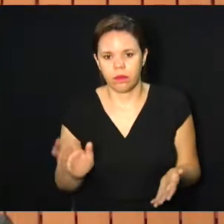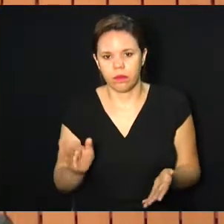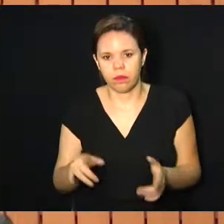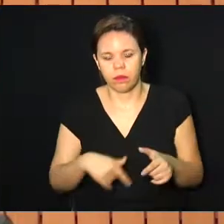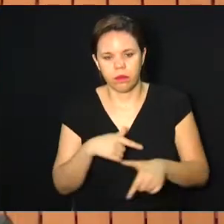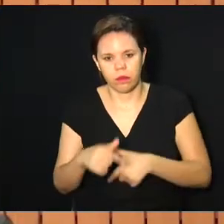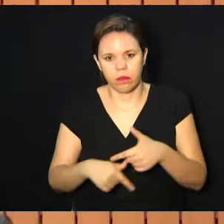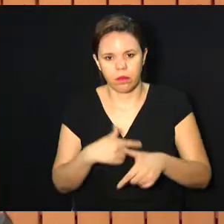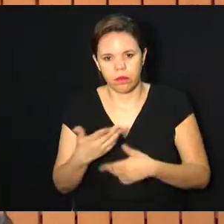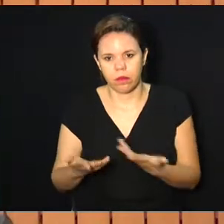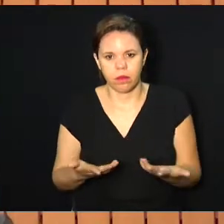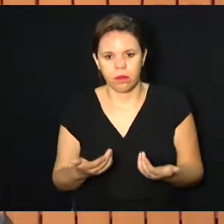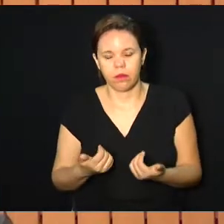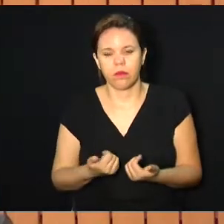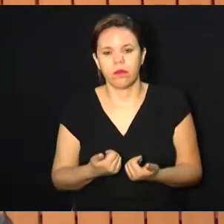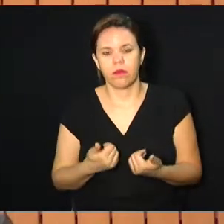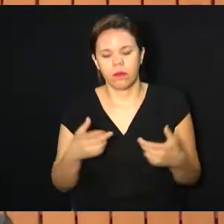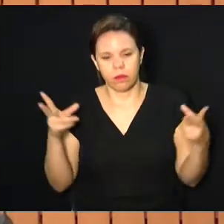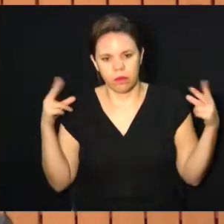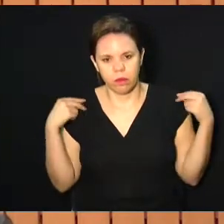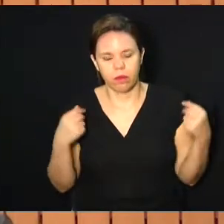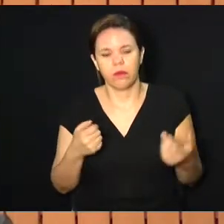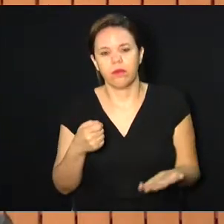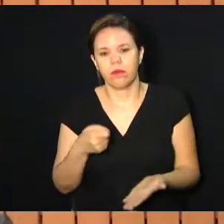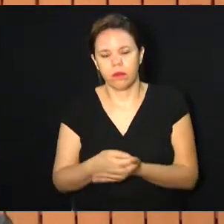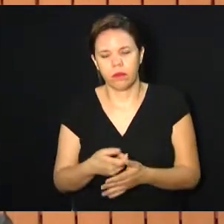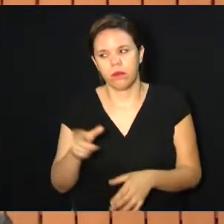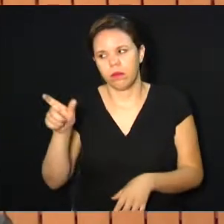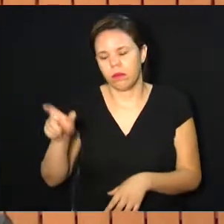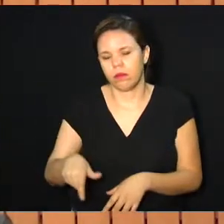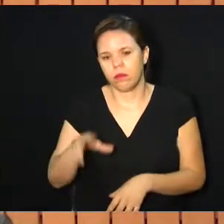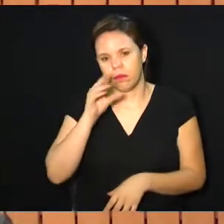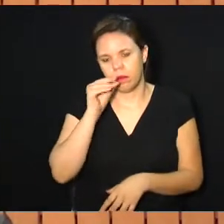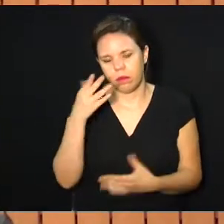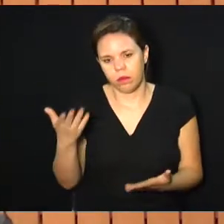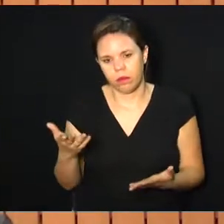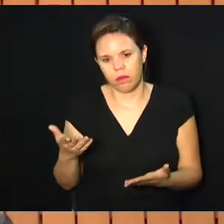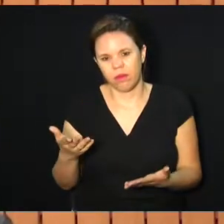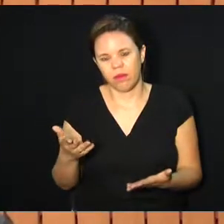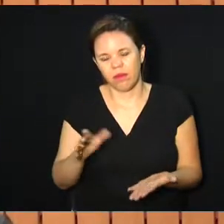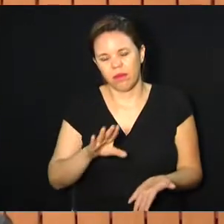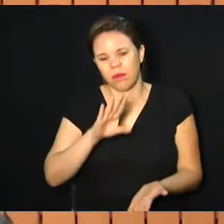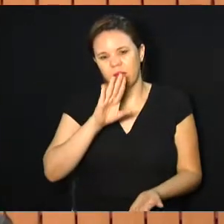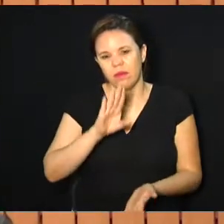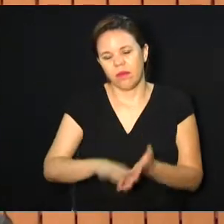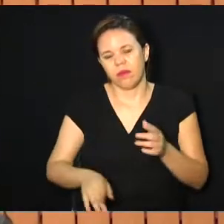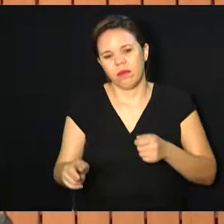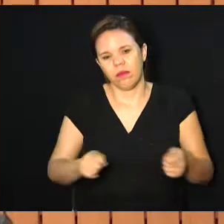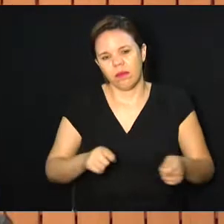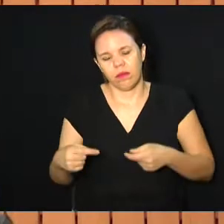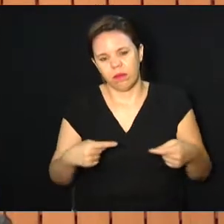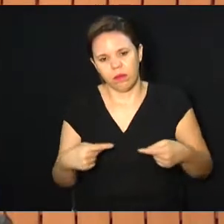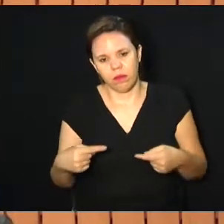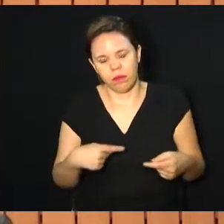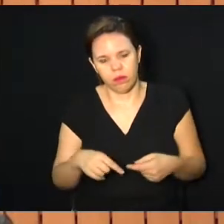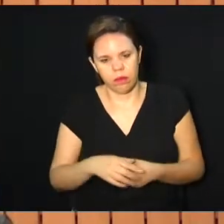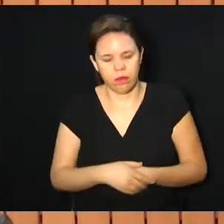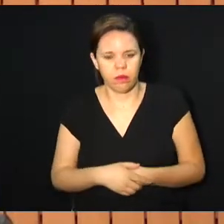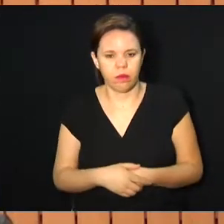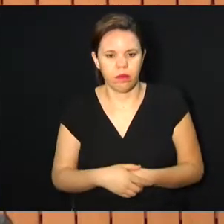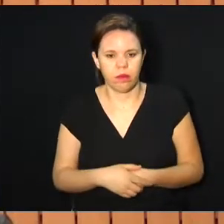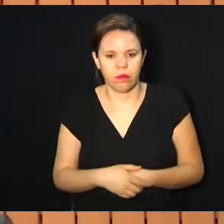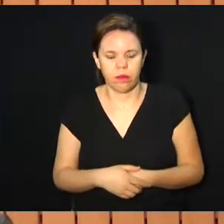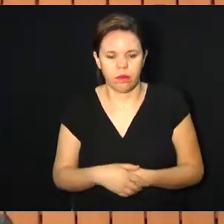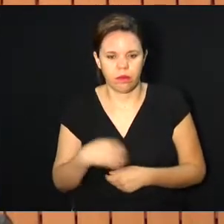operando, já tem ônibus, cobrador e motorista. Então, é um outro elemento que desequilibra a competitividade. E uma ressalva que a gente fez também,